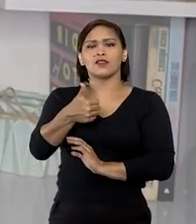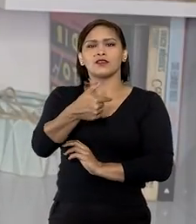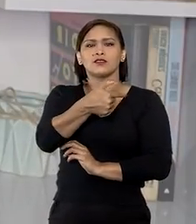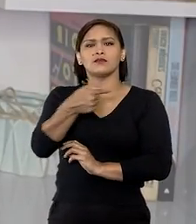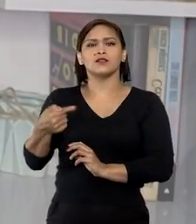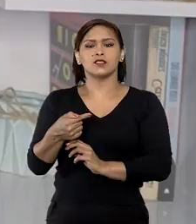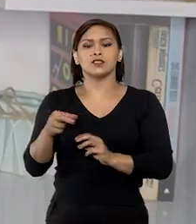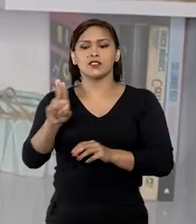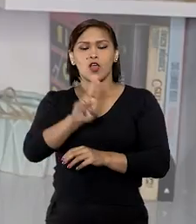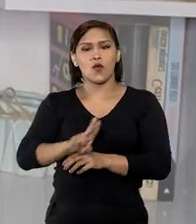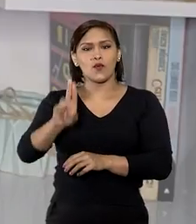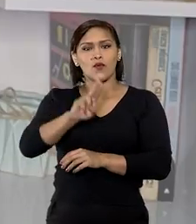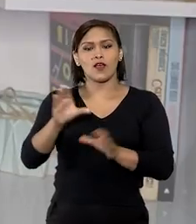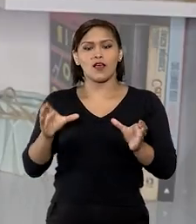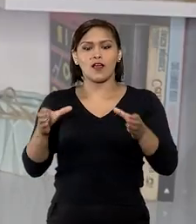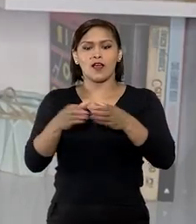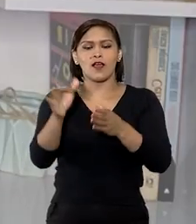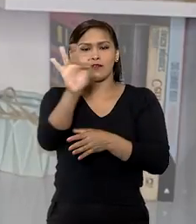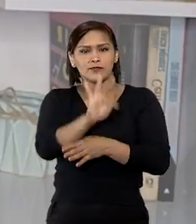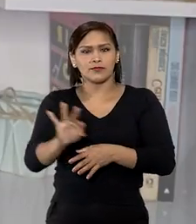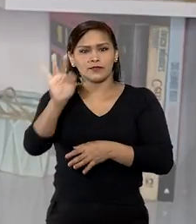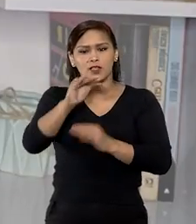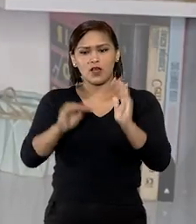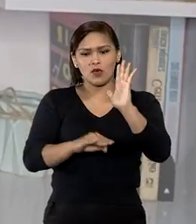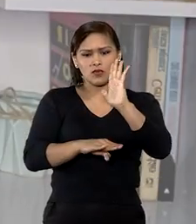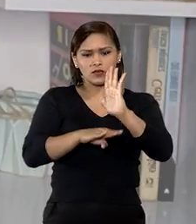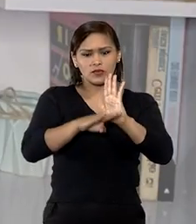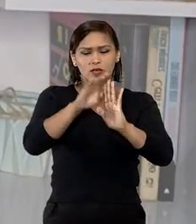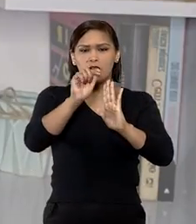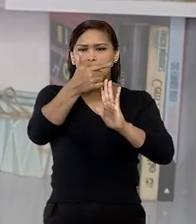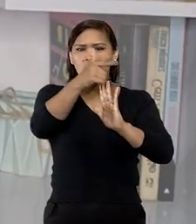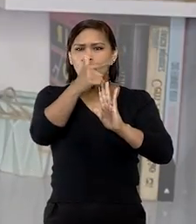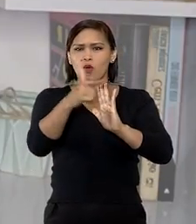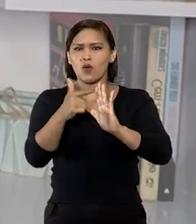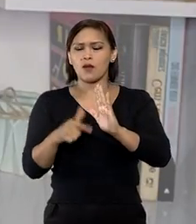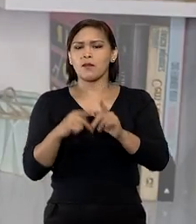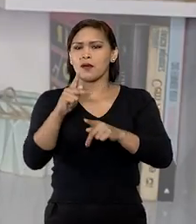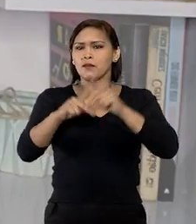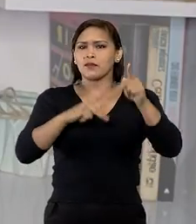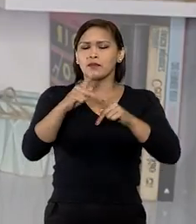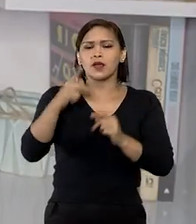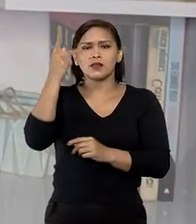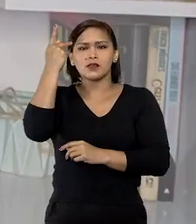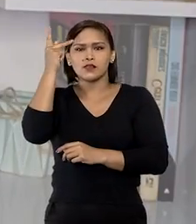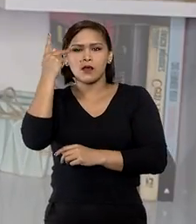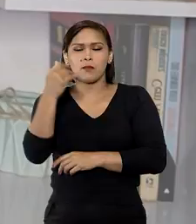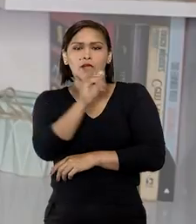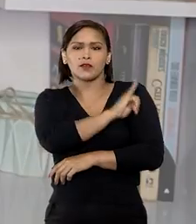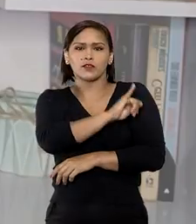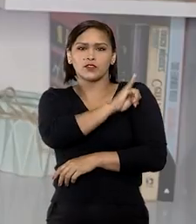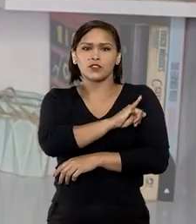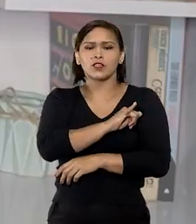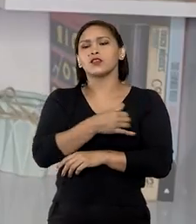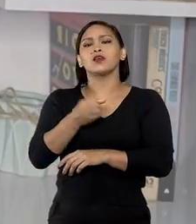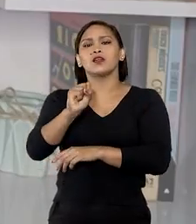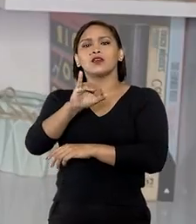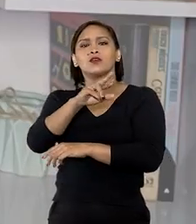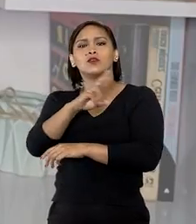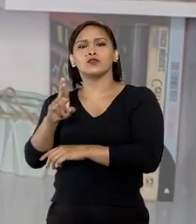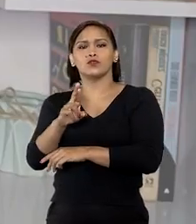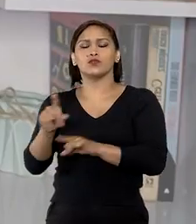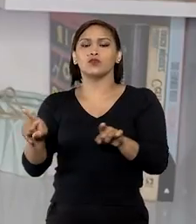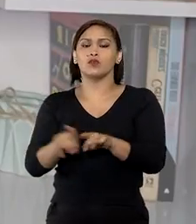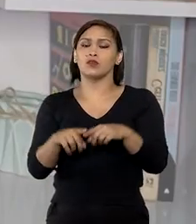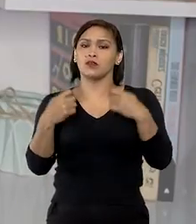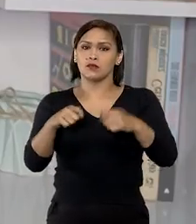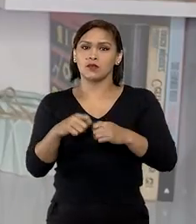décima sétima Unidade da Federação no ranking de vacinação atrás de outras mais populosas como São Paulo Rio de Janeiro e Rio Grande do Sul